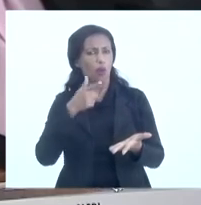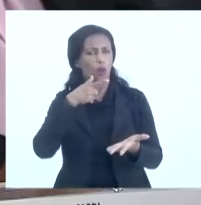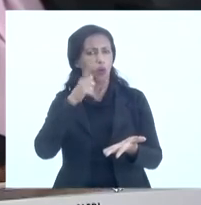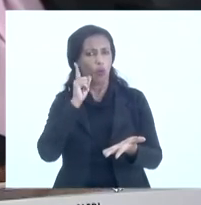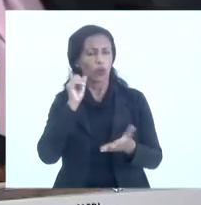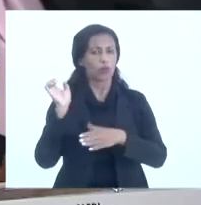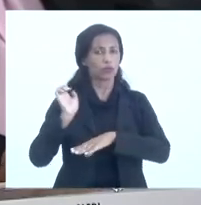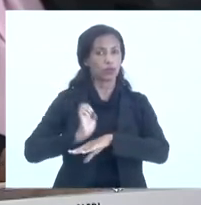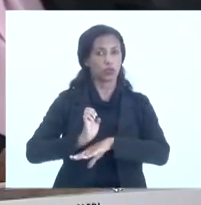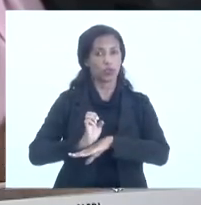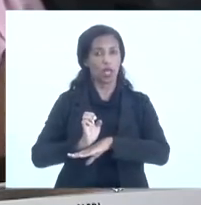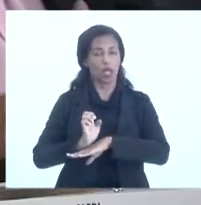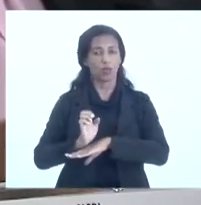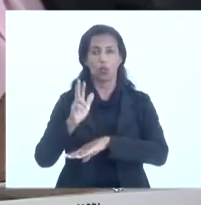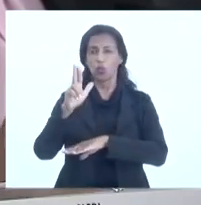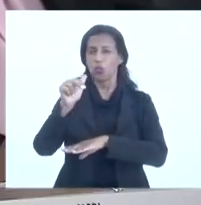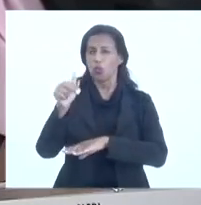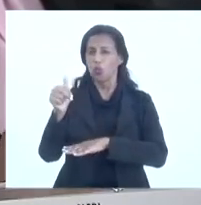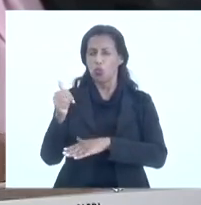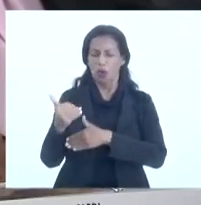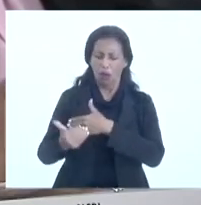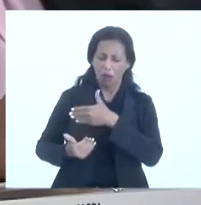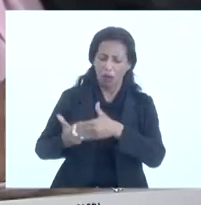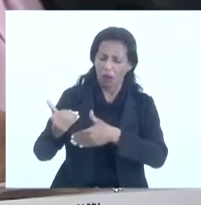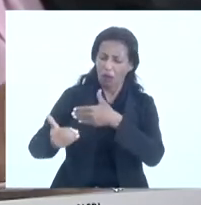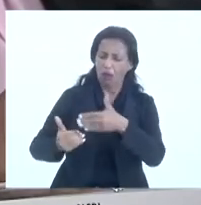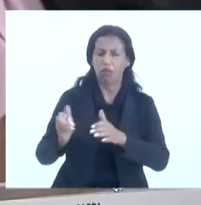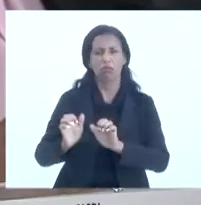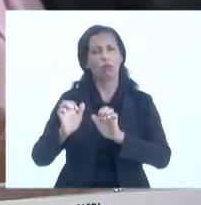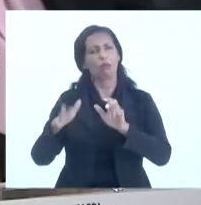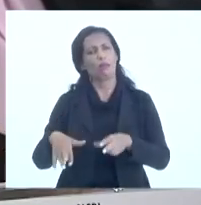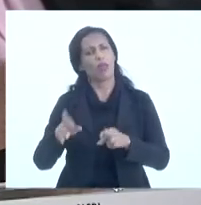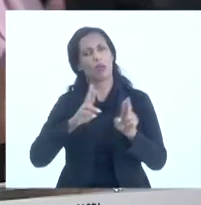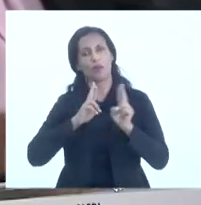o estado do Rio nunca caminhou tão bem com as